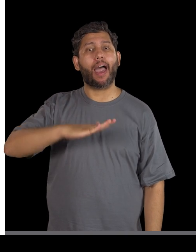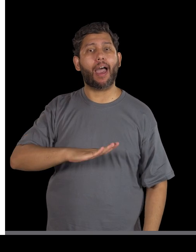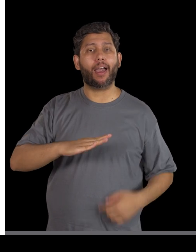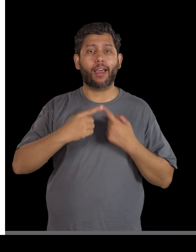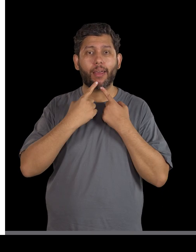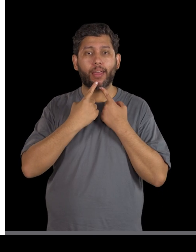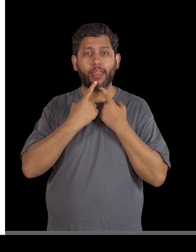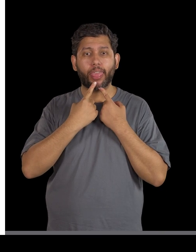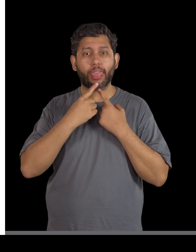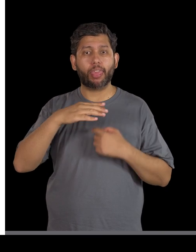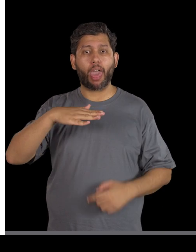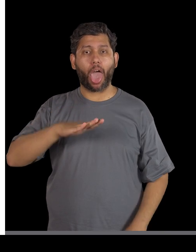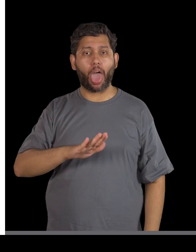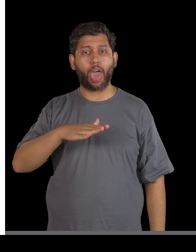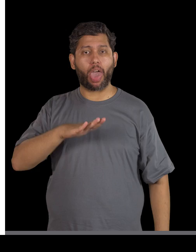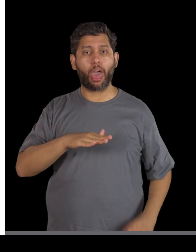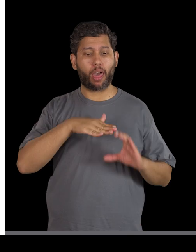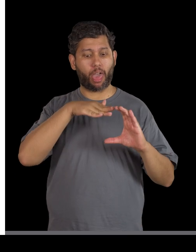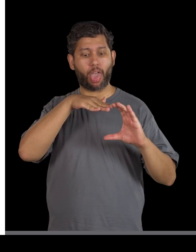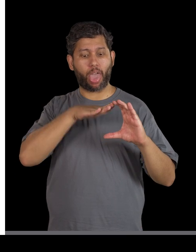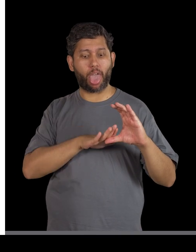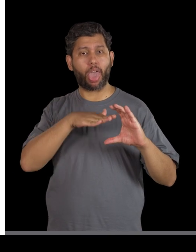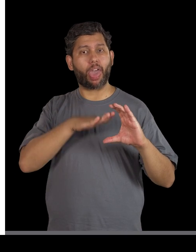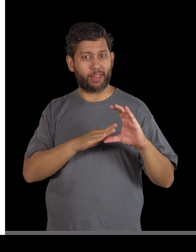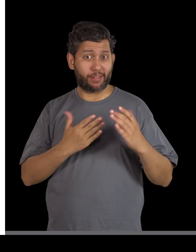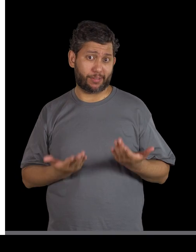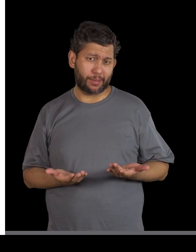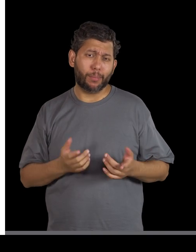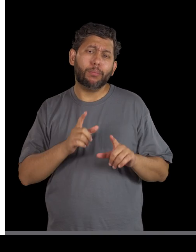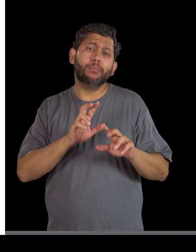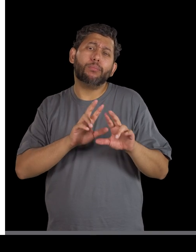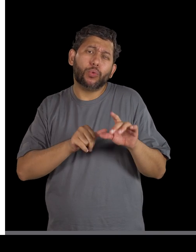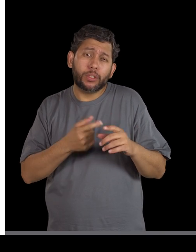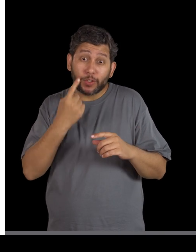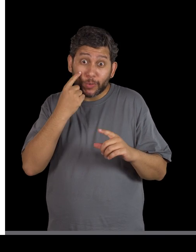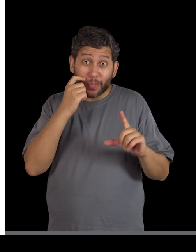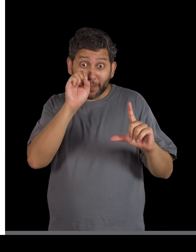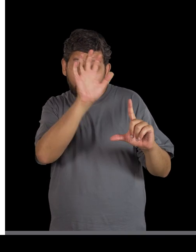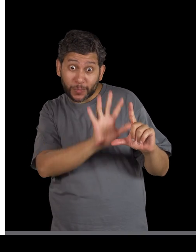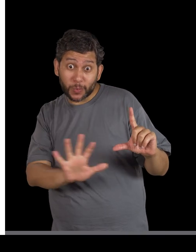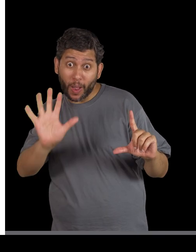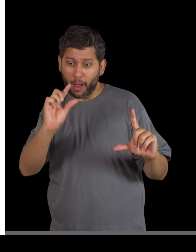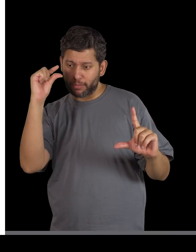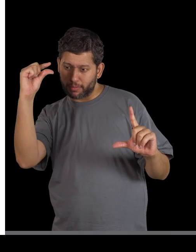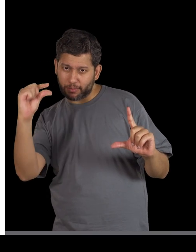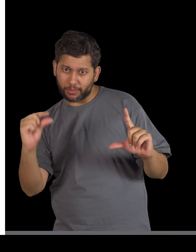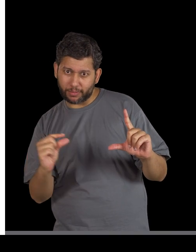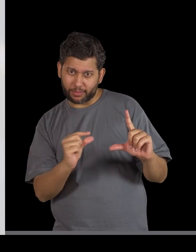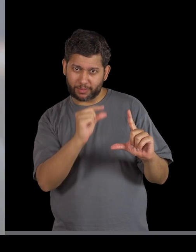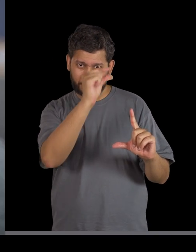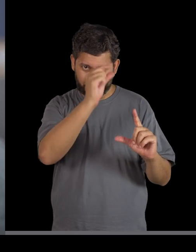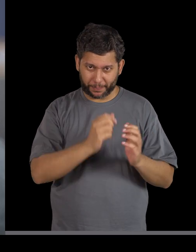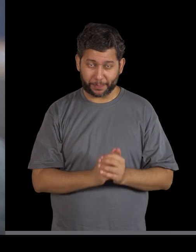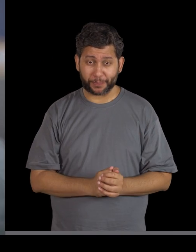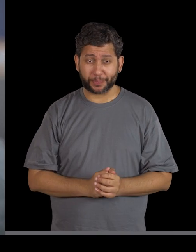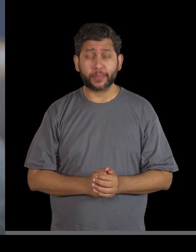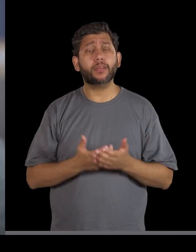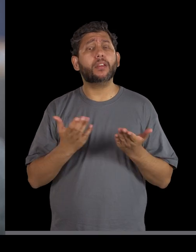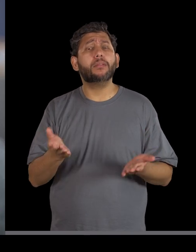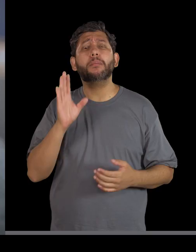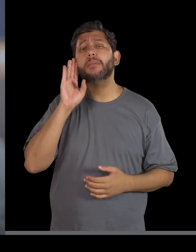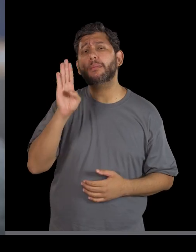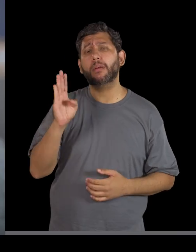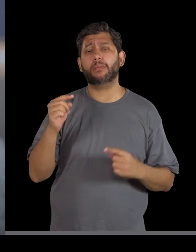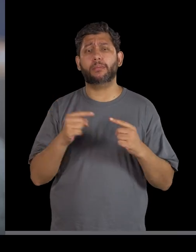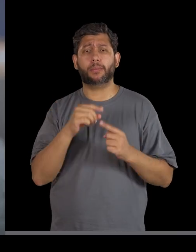casa, A. Então, é isso que acontece. Por isso que as vogais estão estrategicamente nesse lugar. Então, esses são os